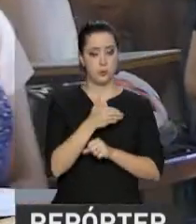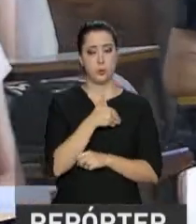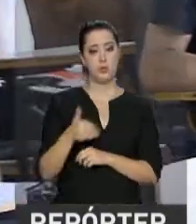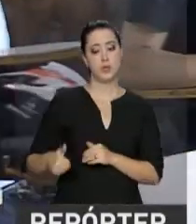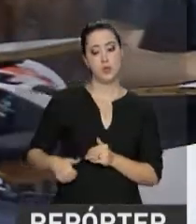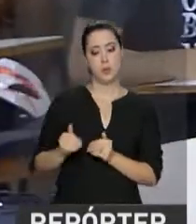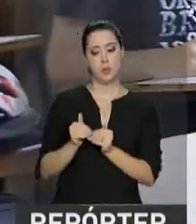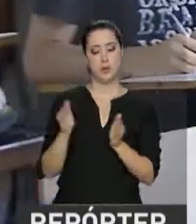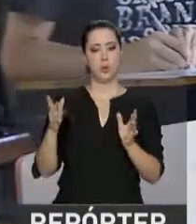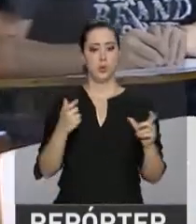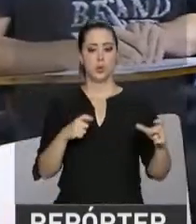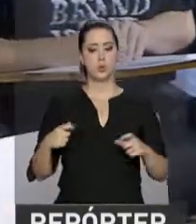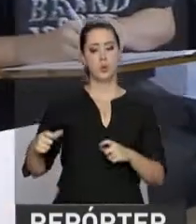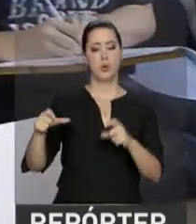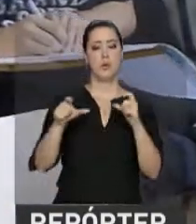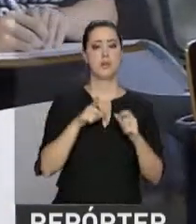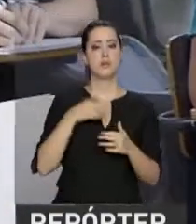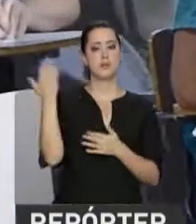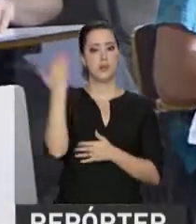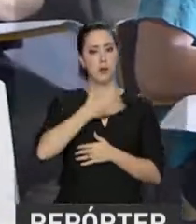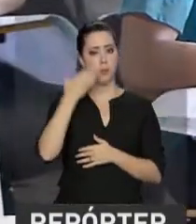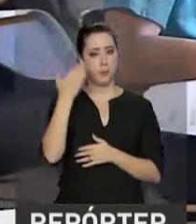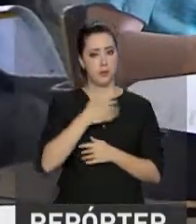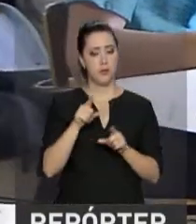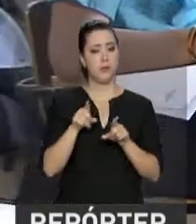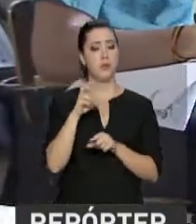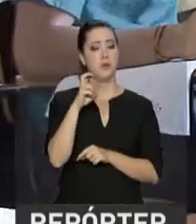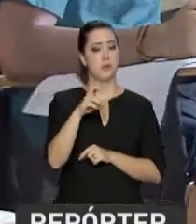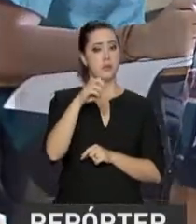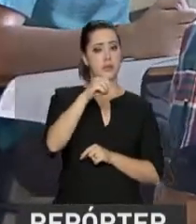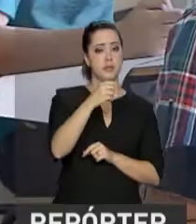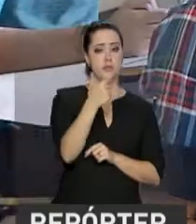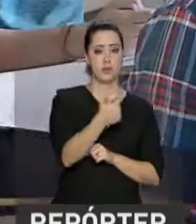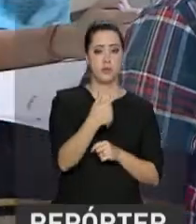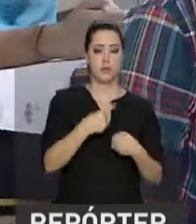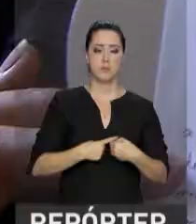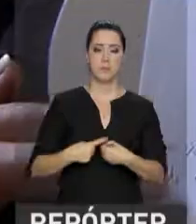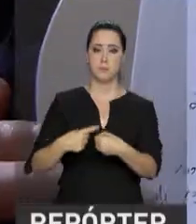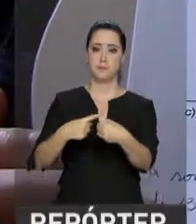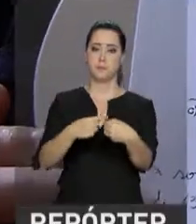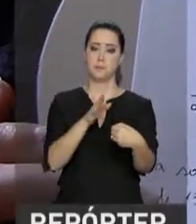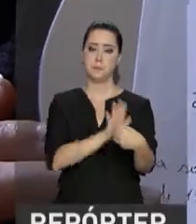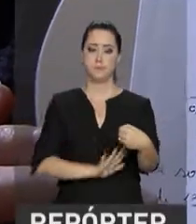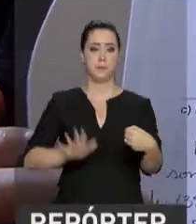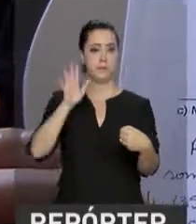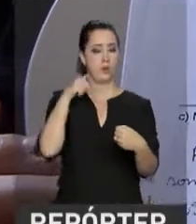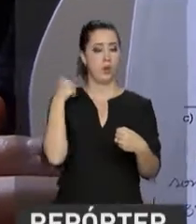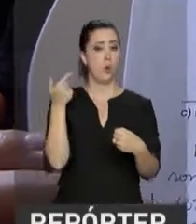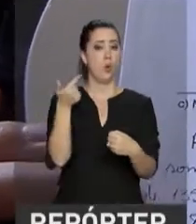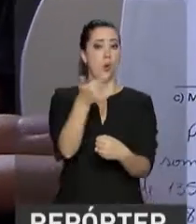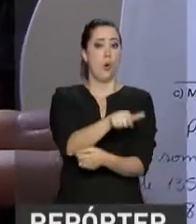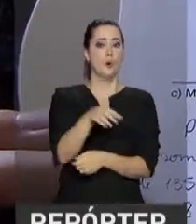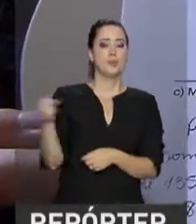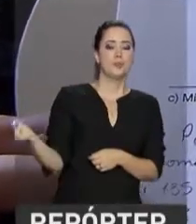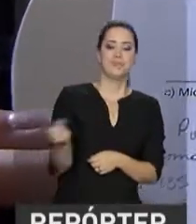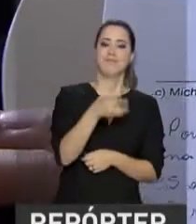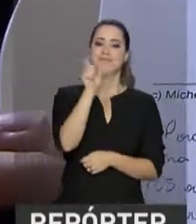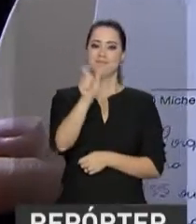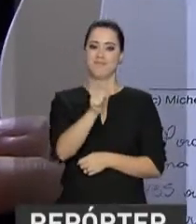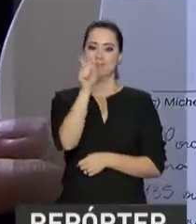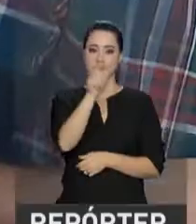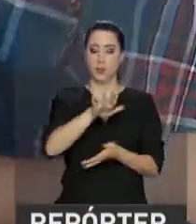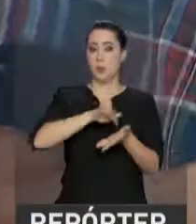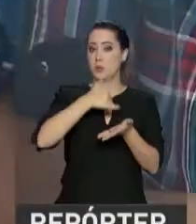o número de locais de aplicação de prova para 592 municípios outra novidade é que os candidatos que se